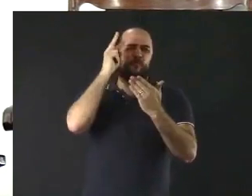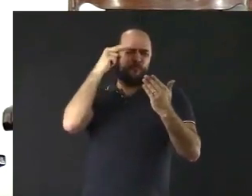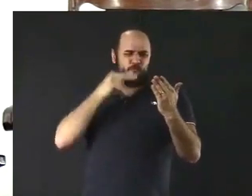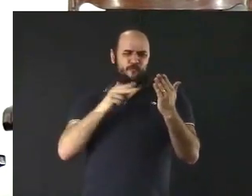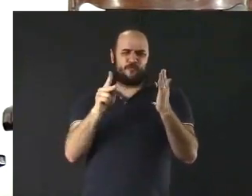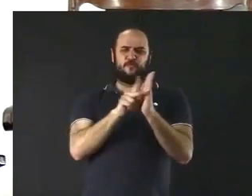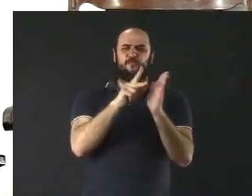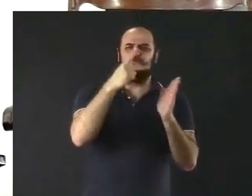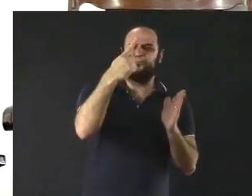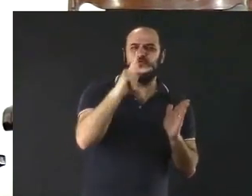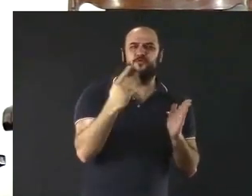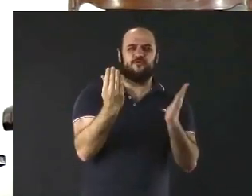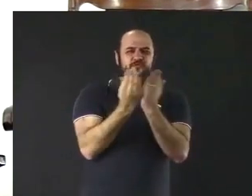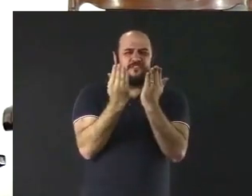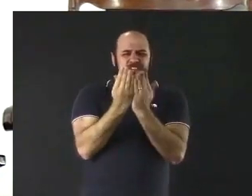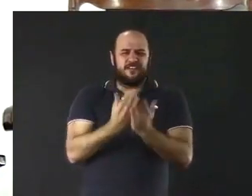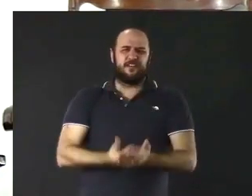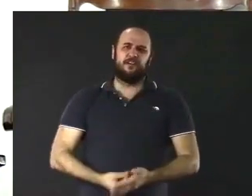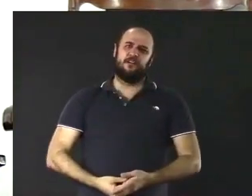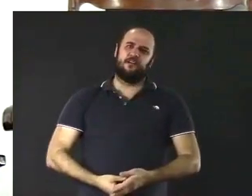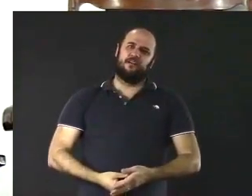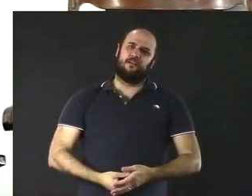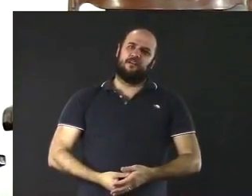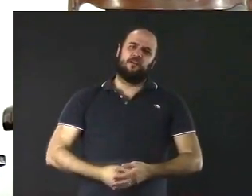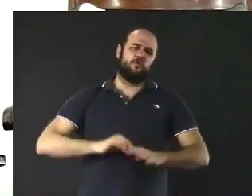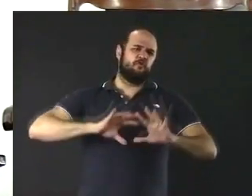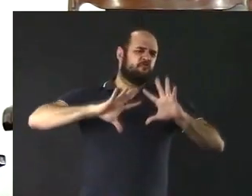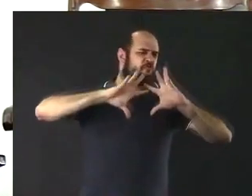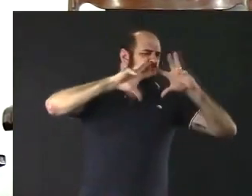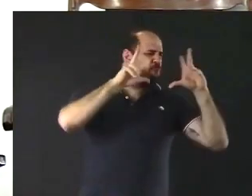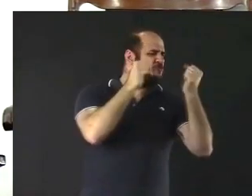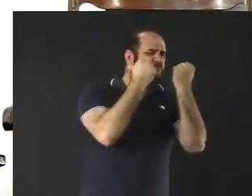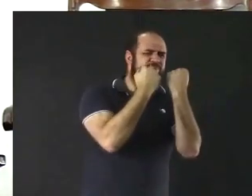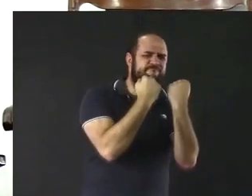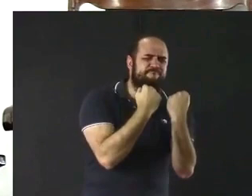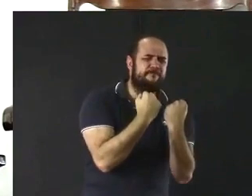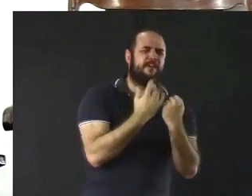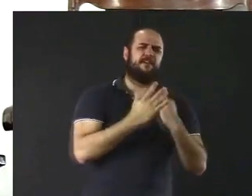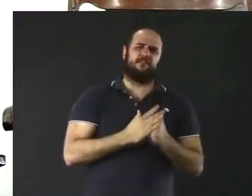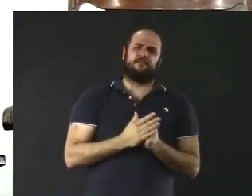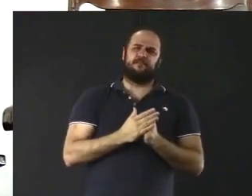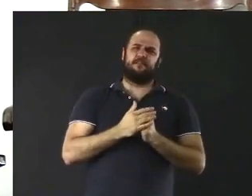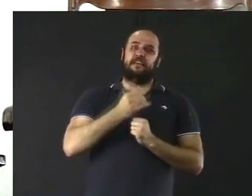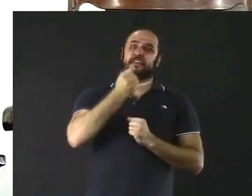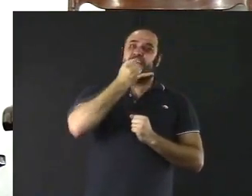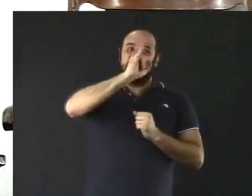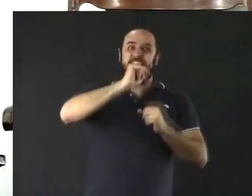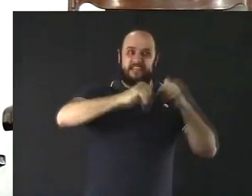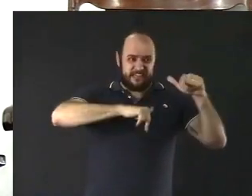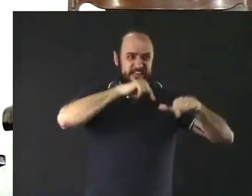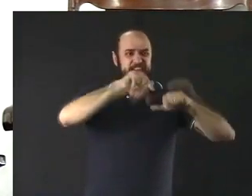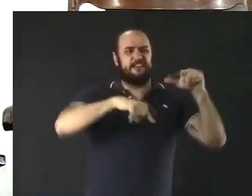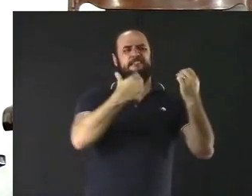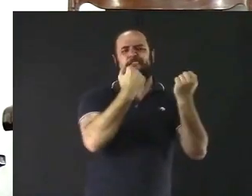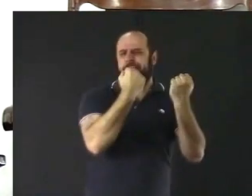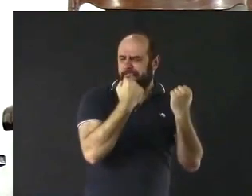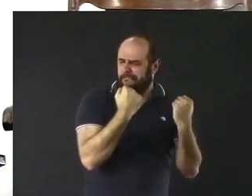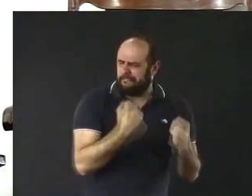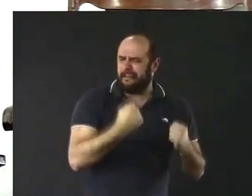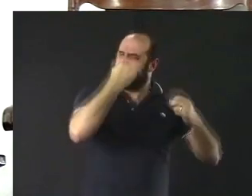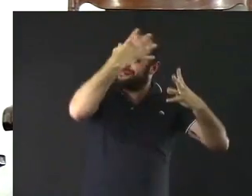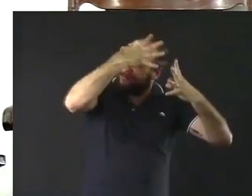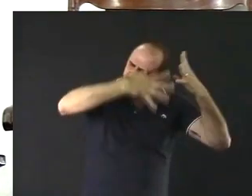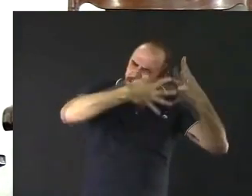vida cristã. E tudo isso é sobrepeso. Então, se esse trabalho é um enfado e atrapalha o